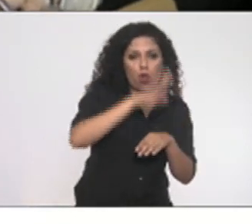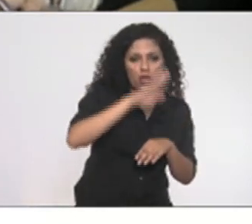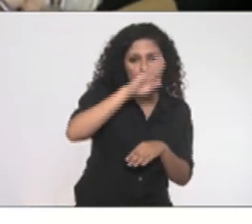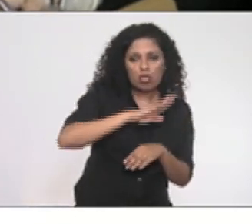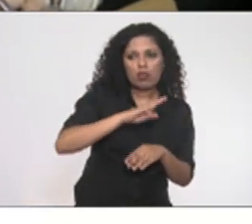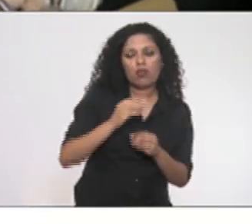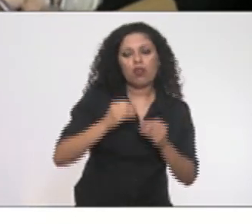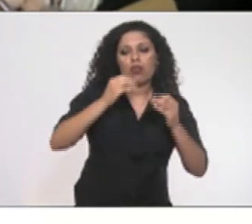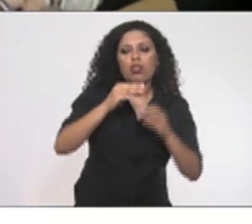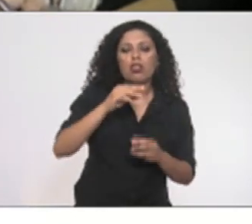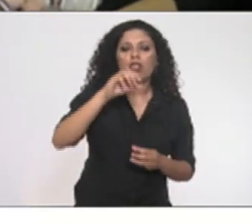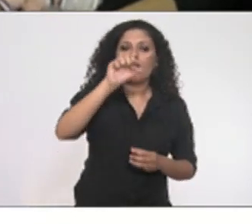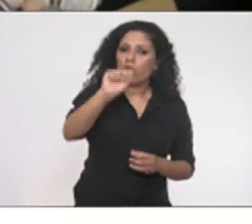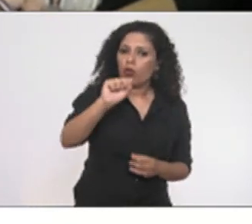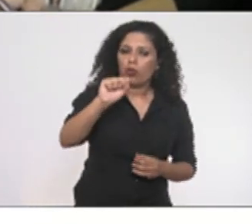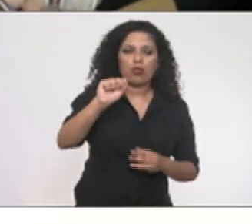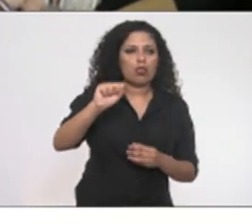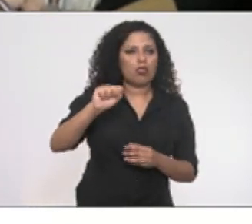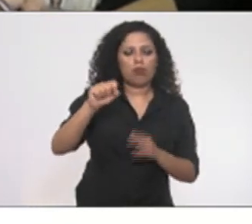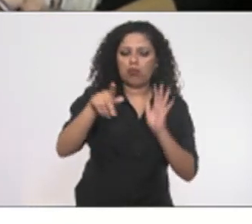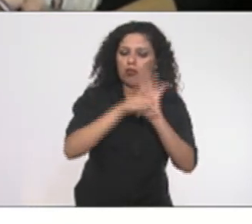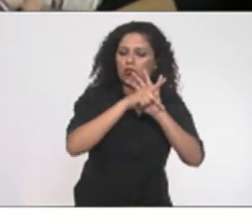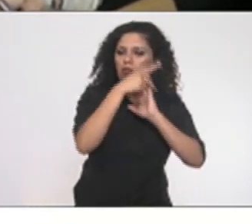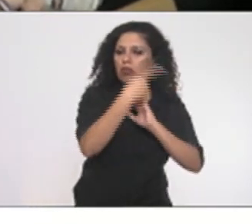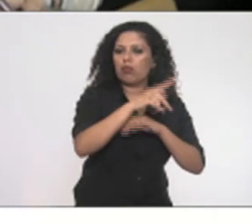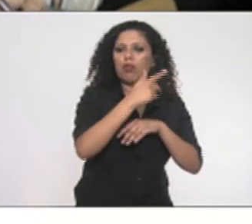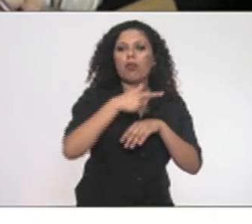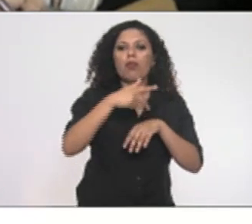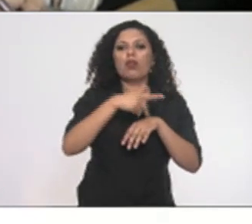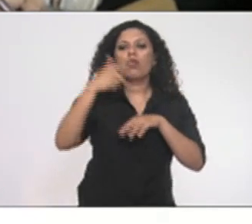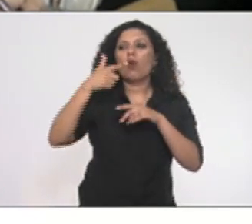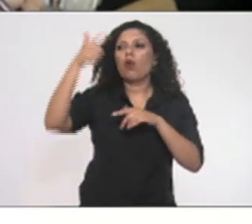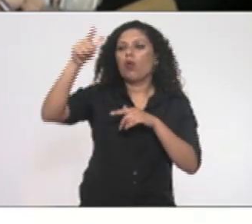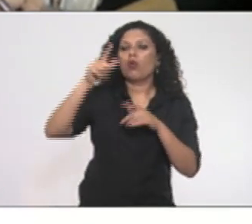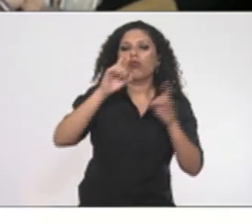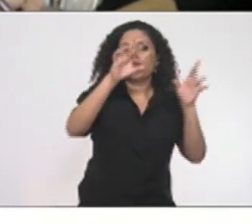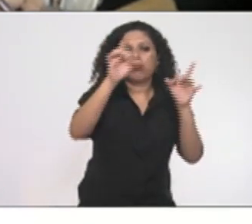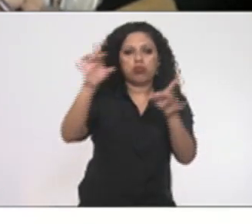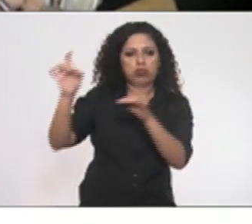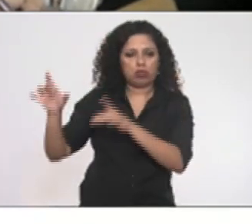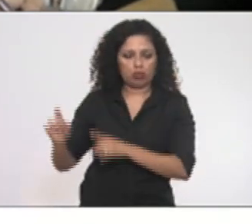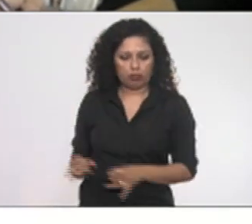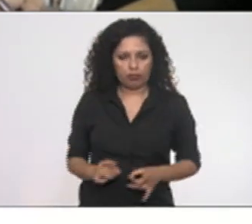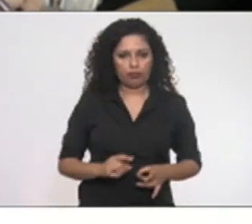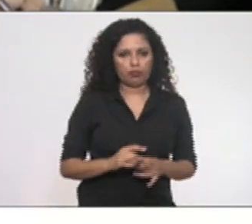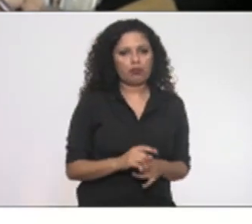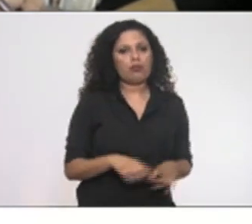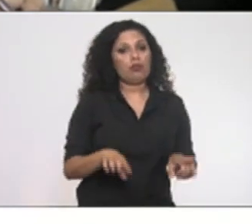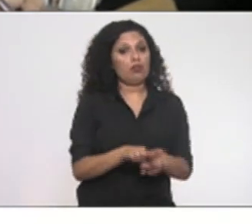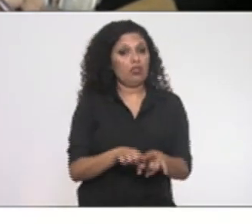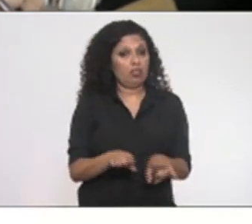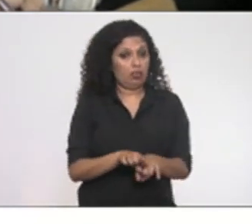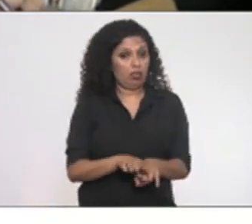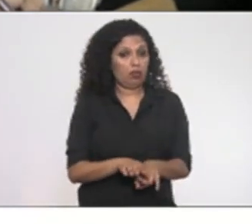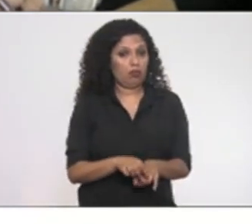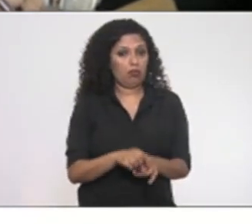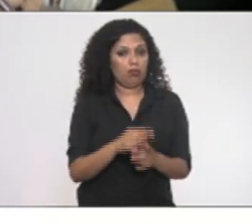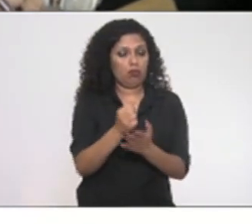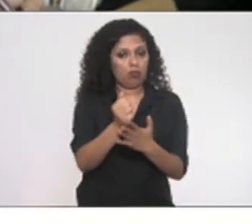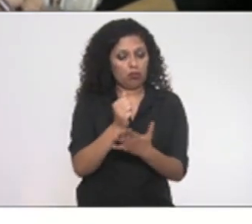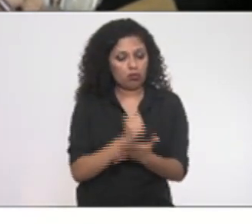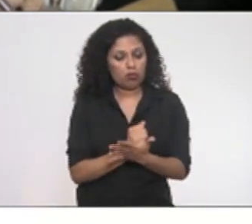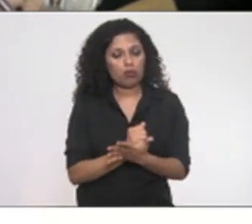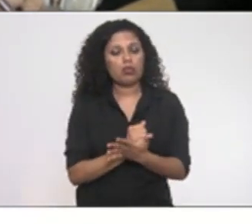para industriais, ou para quem quer que seja, que vão poder colocar esse gás no mercado nacional. E ela se compromete também, ao findar